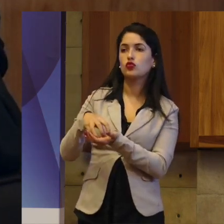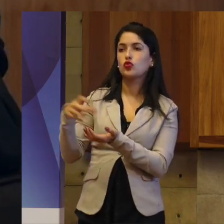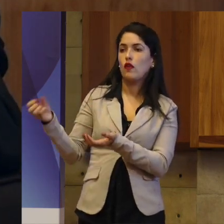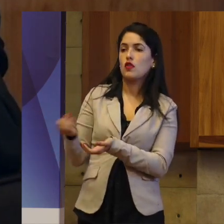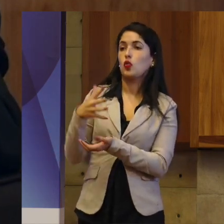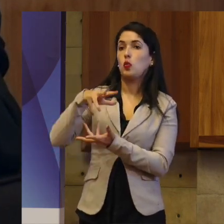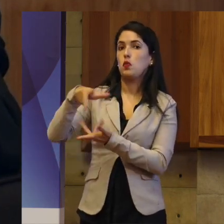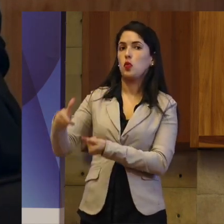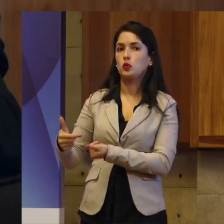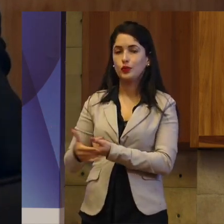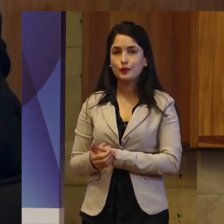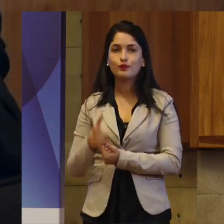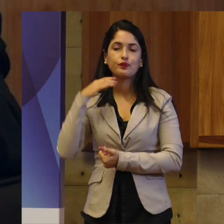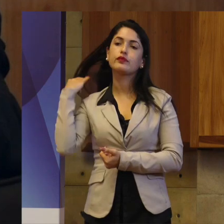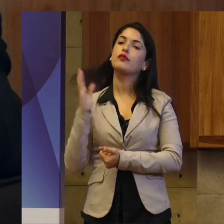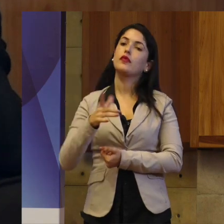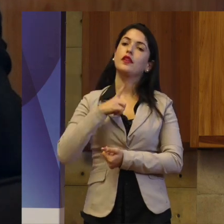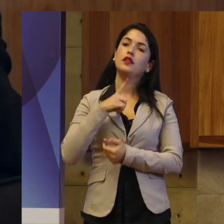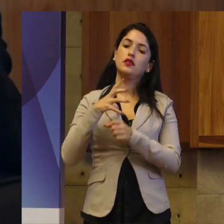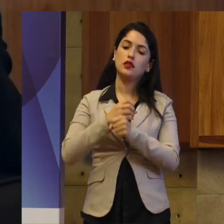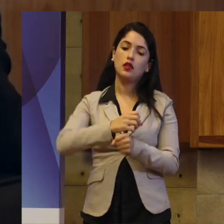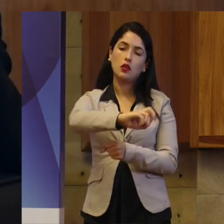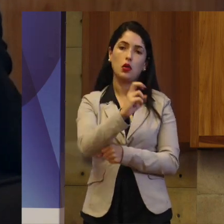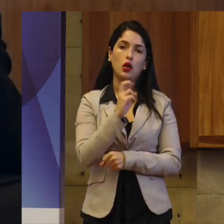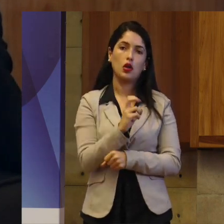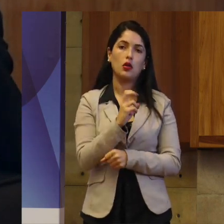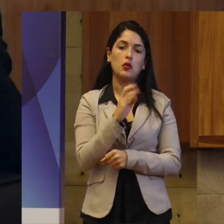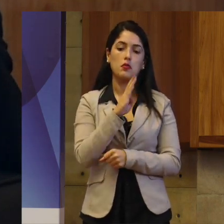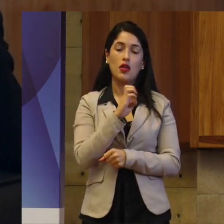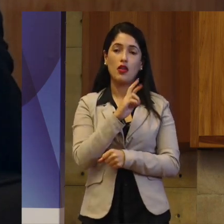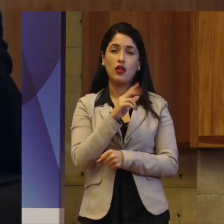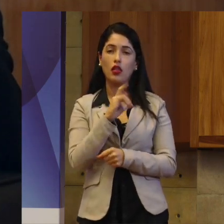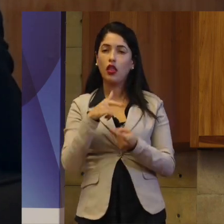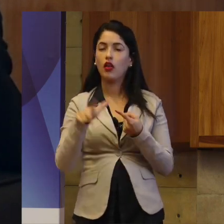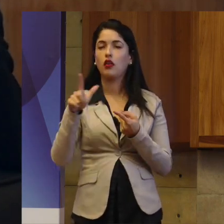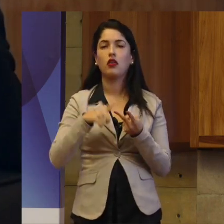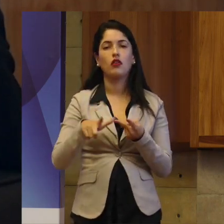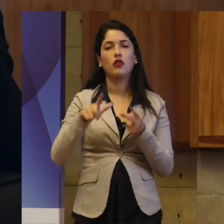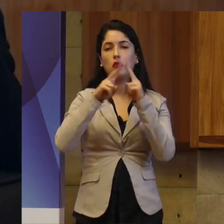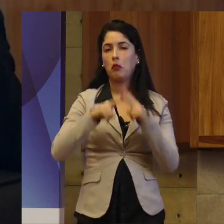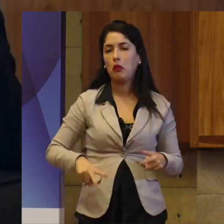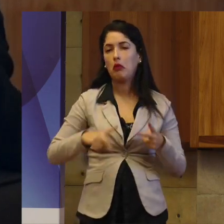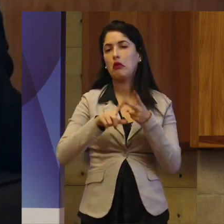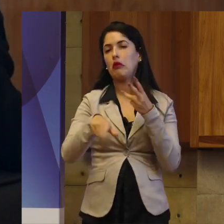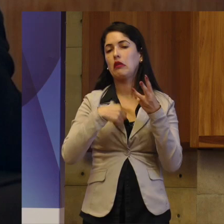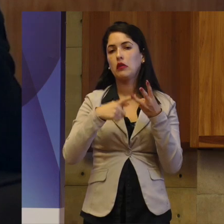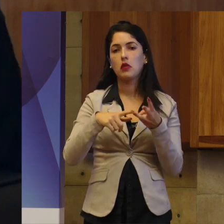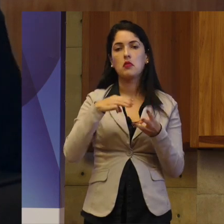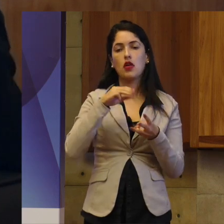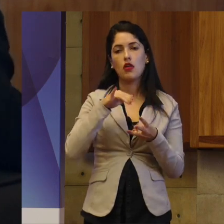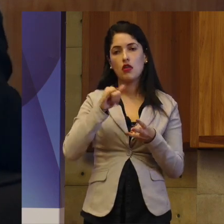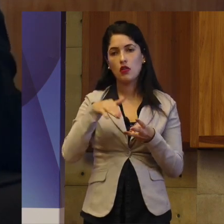já tivemos 8 ciclos: Buenos Aires, Berlim, Lisboa, Miami, Paris, Santiago, Toronto e